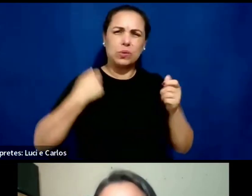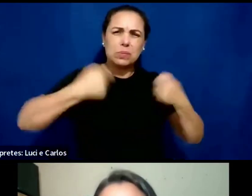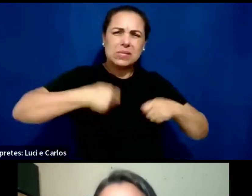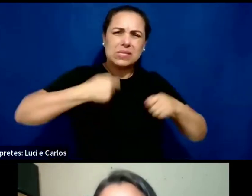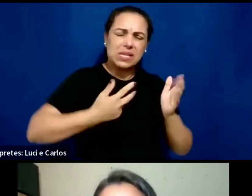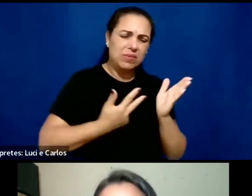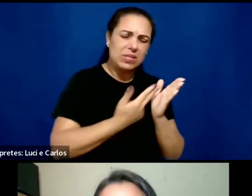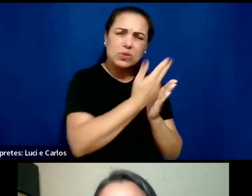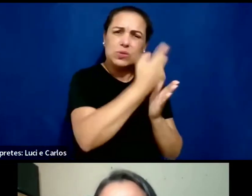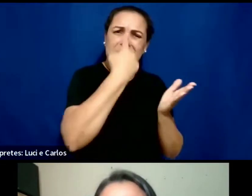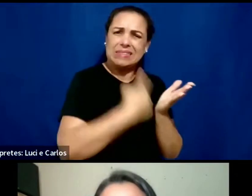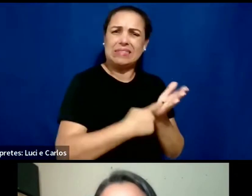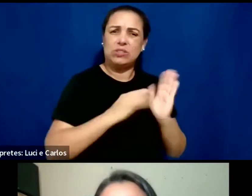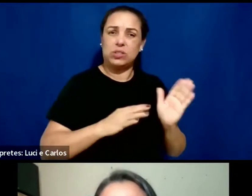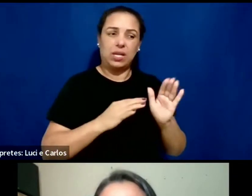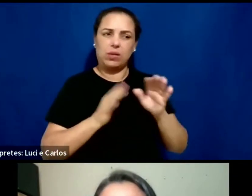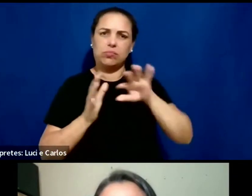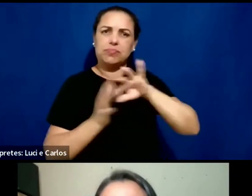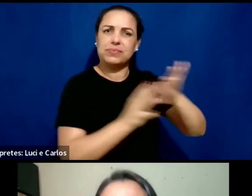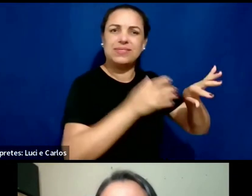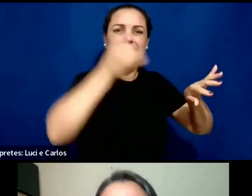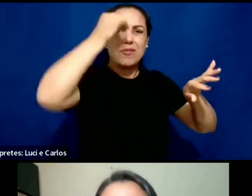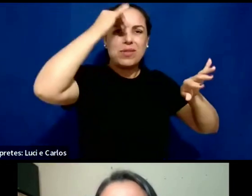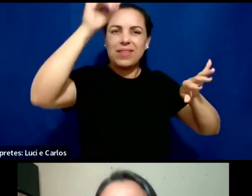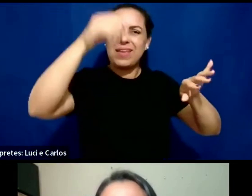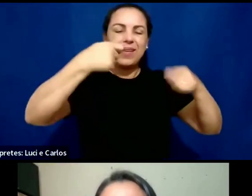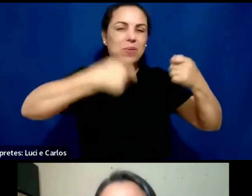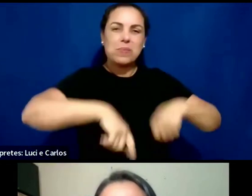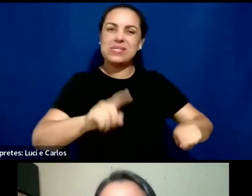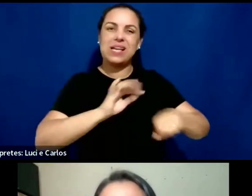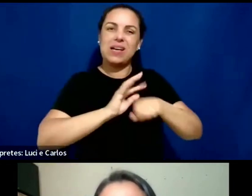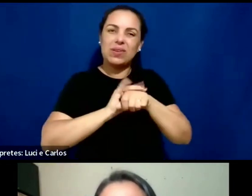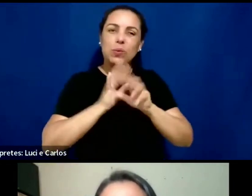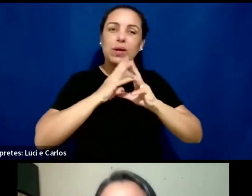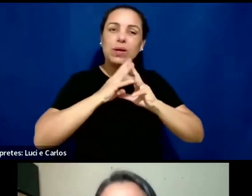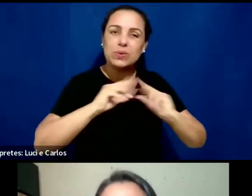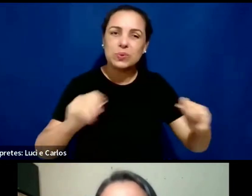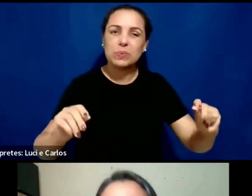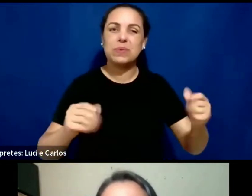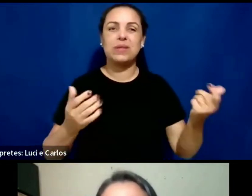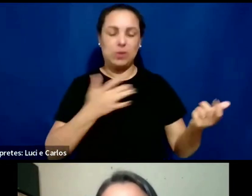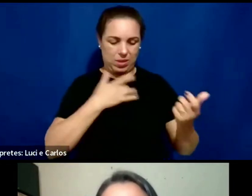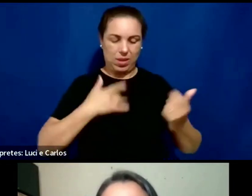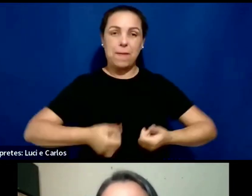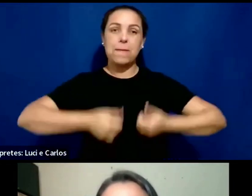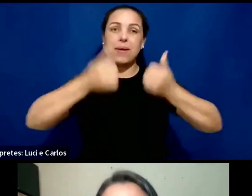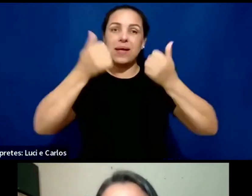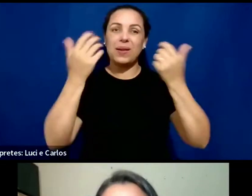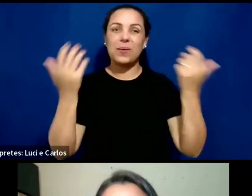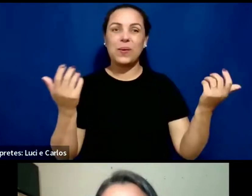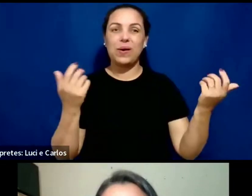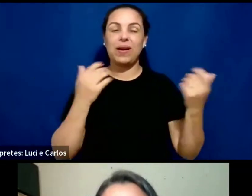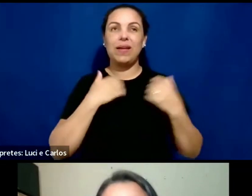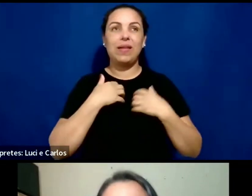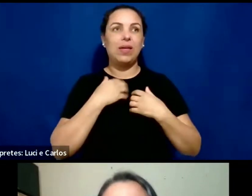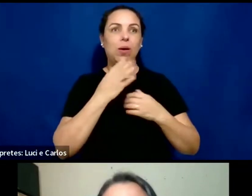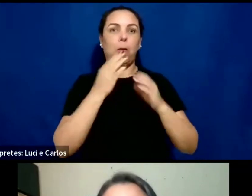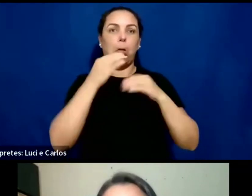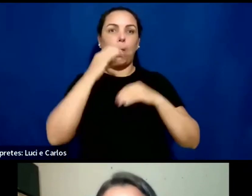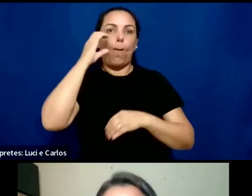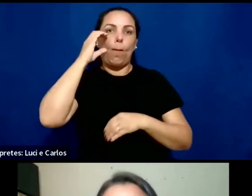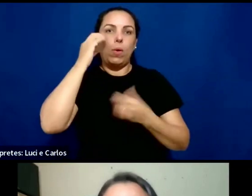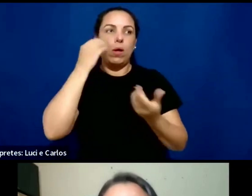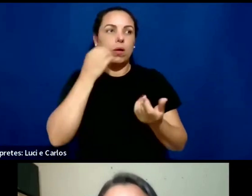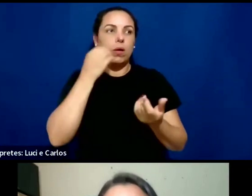de medicação controlada, tudo isso faz com que eu não consiga não falar sobre Tmall com todas as pessoas